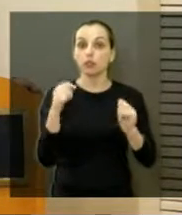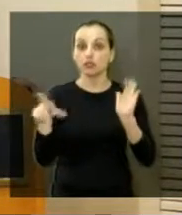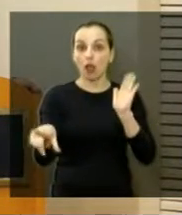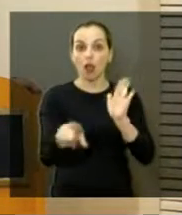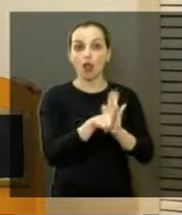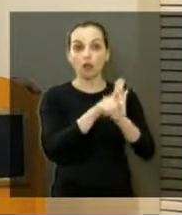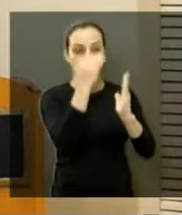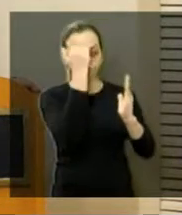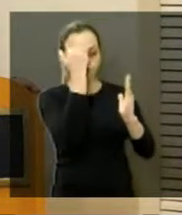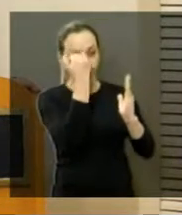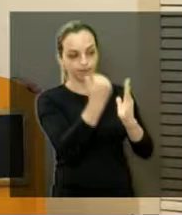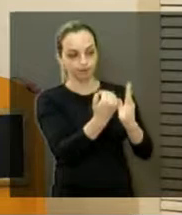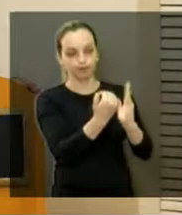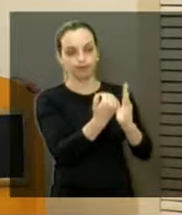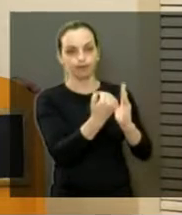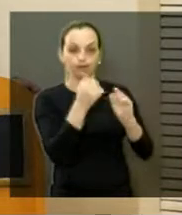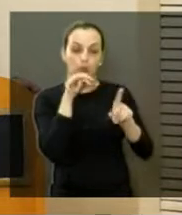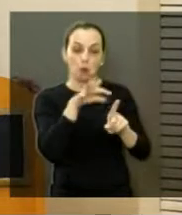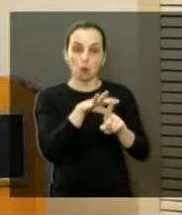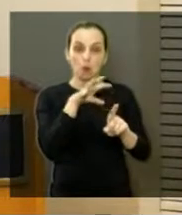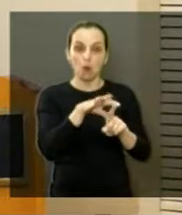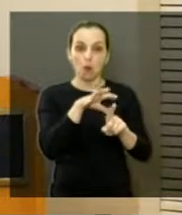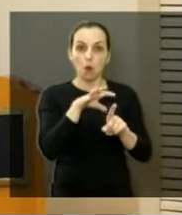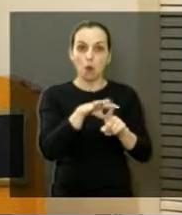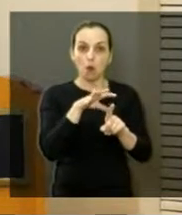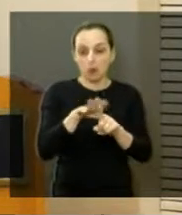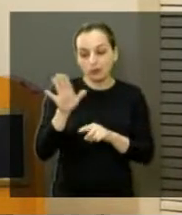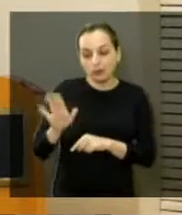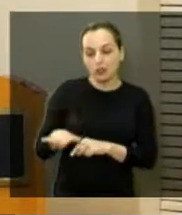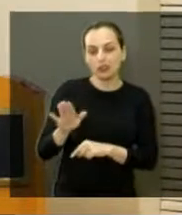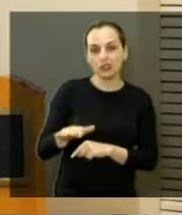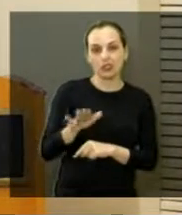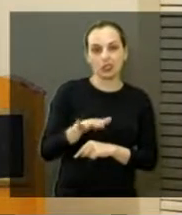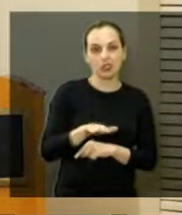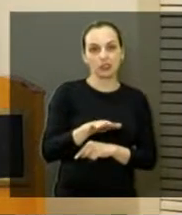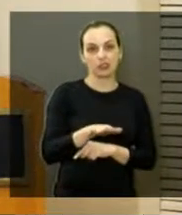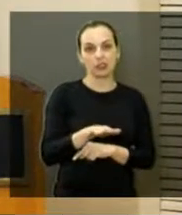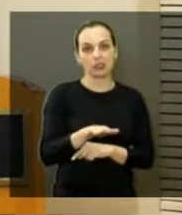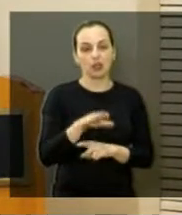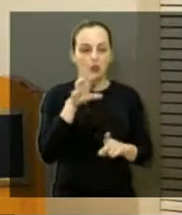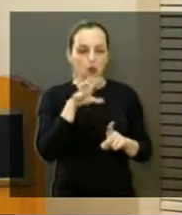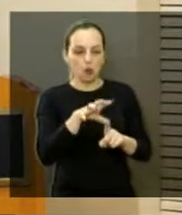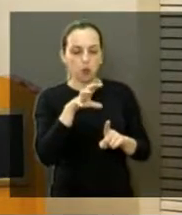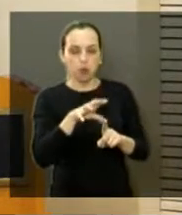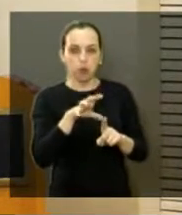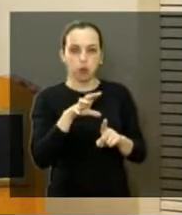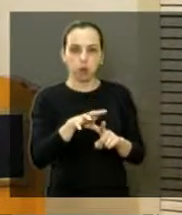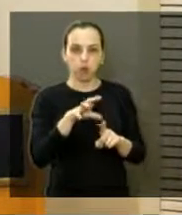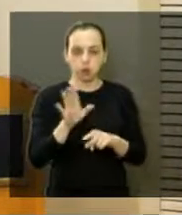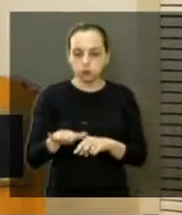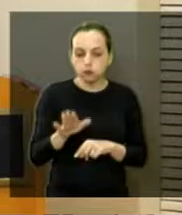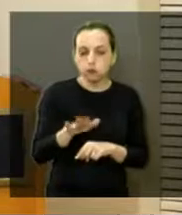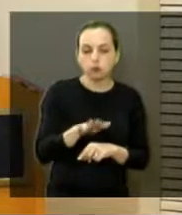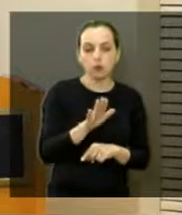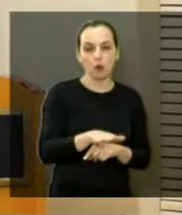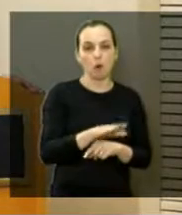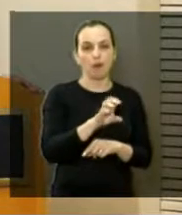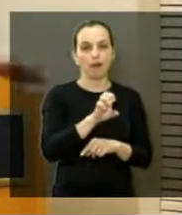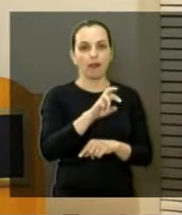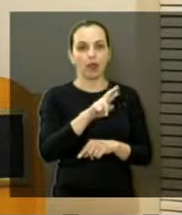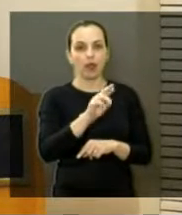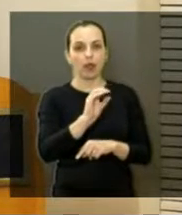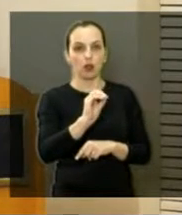estão atingindo a inocência, erotizando as nossas crianças. Estão atingindo a inocência das crianças, erotizando as nossas